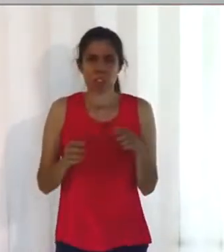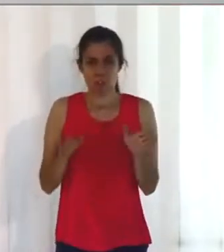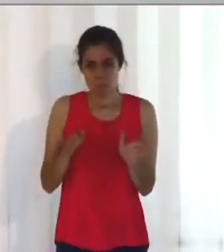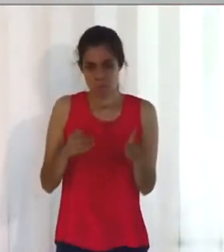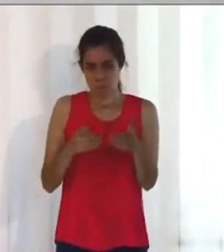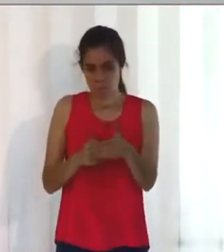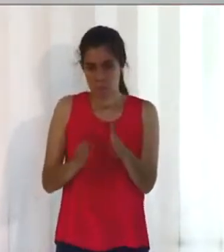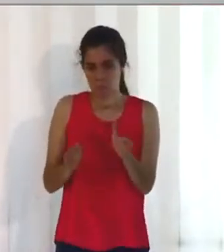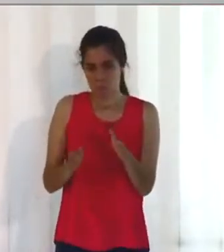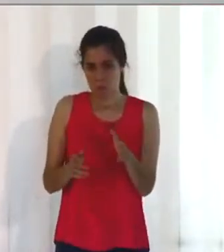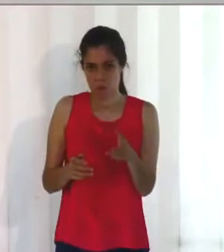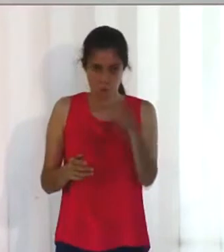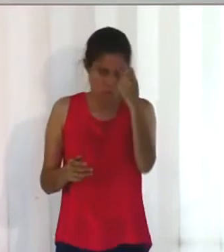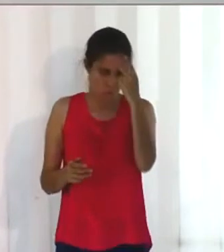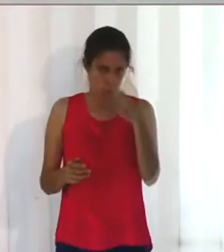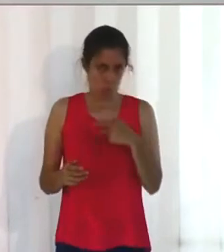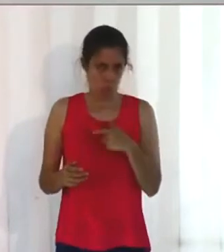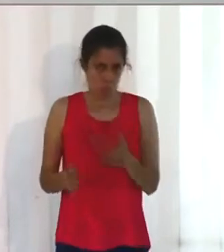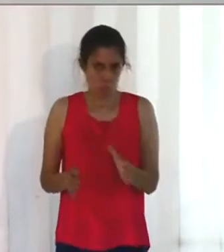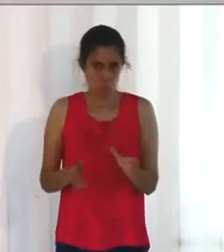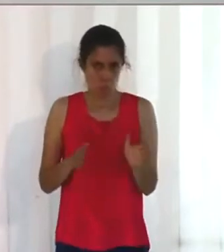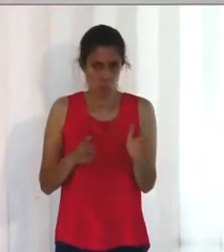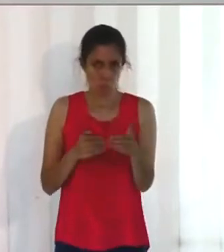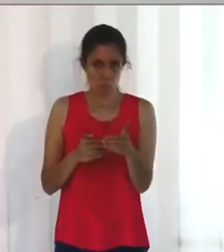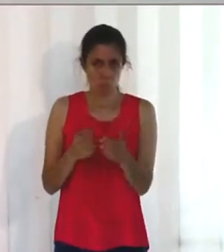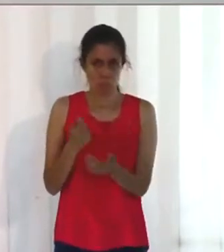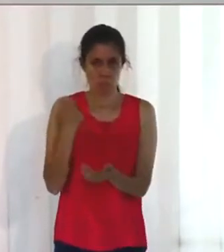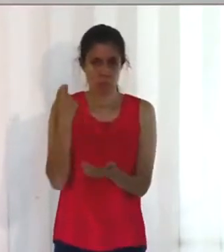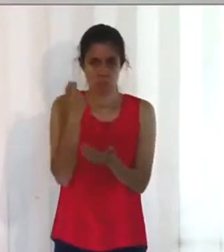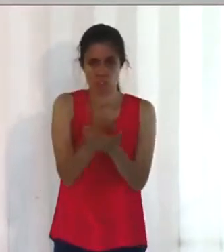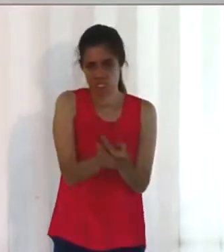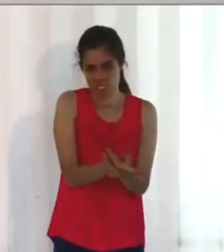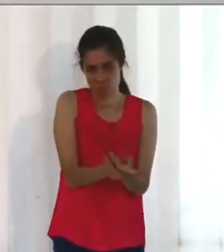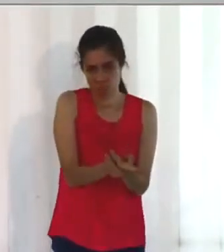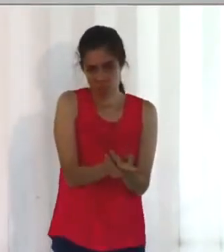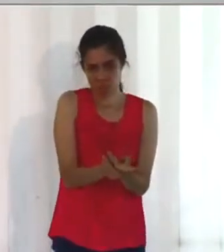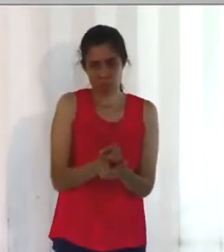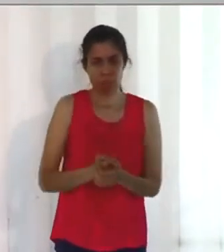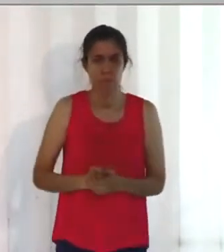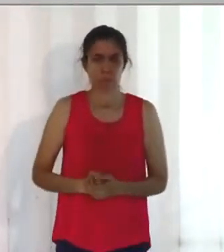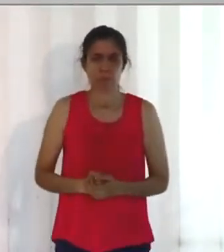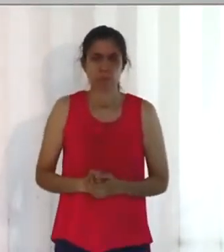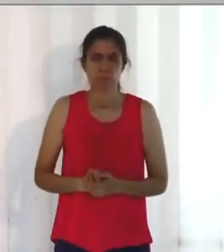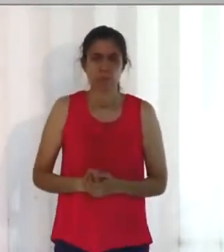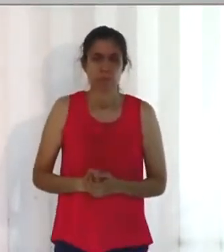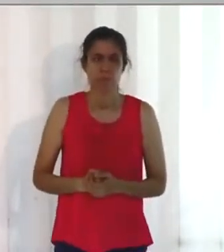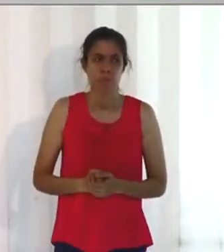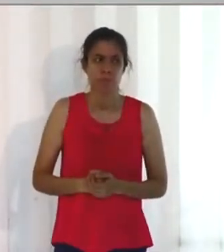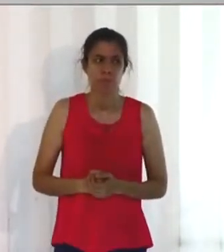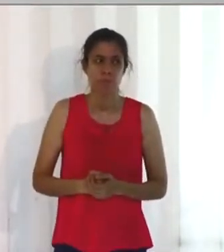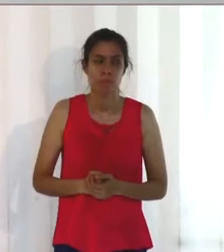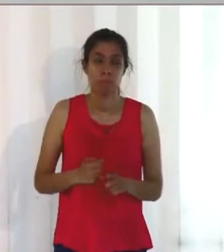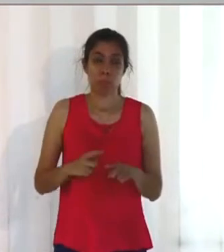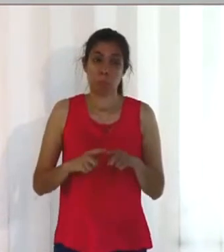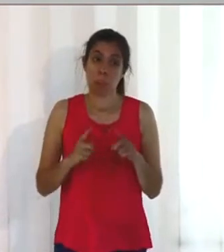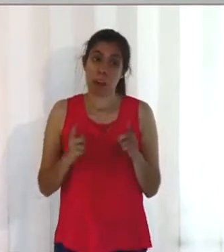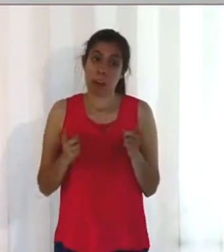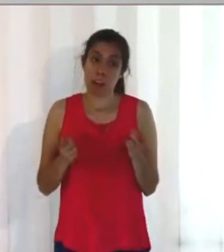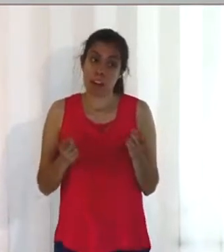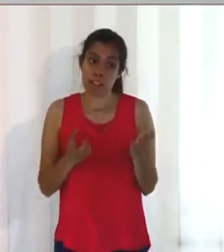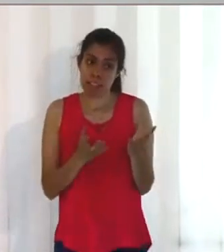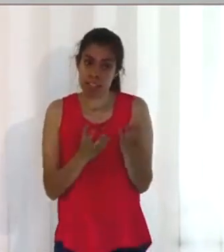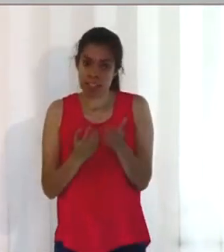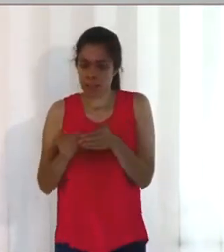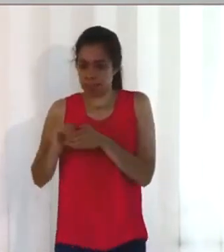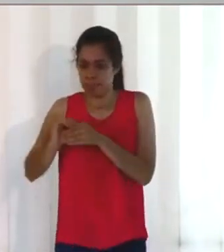uma das suas propriedades, não se sabe como era essa propriedade. O fato é que eles quiseram